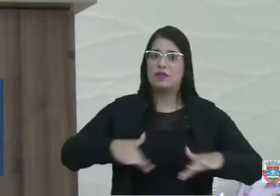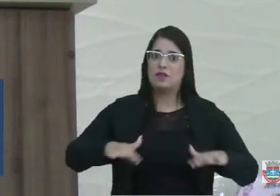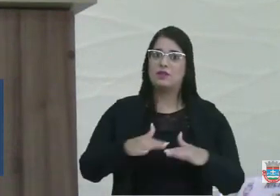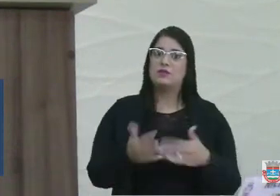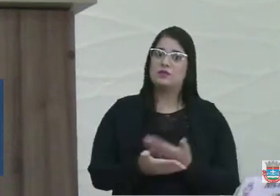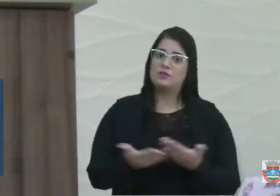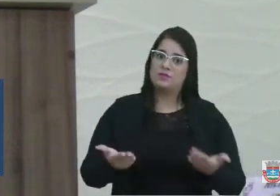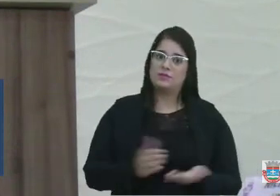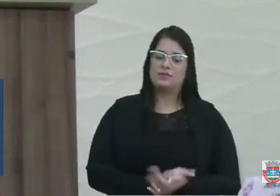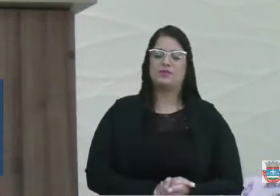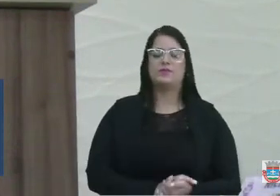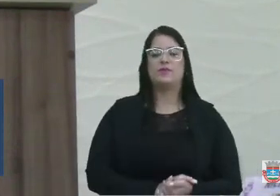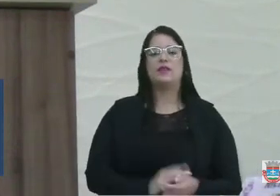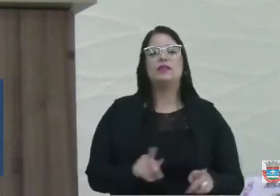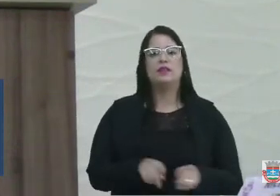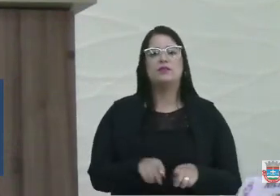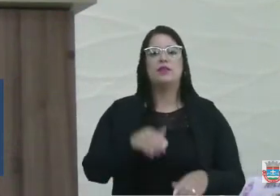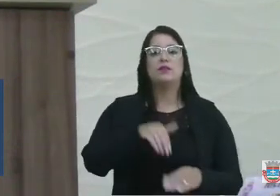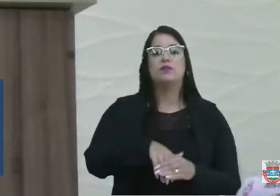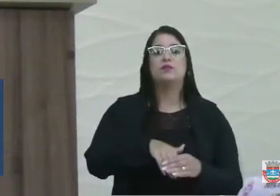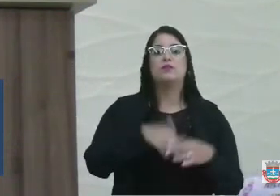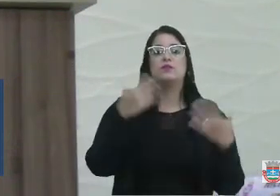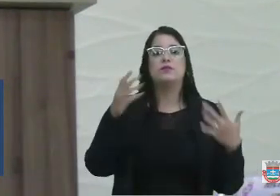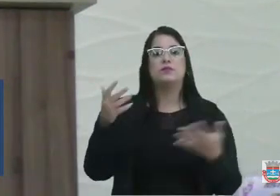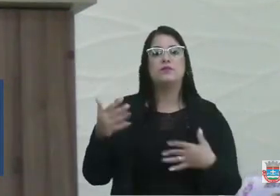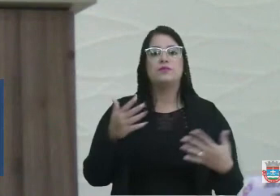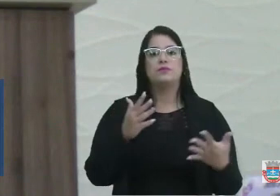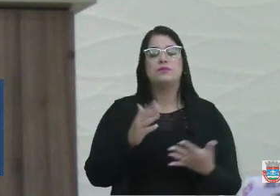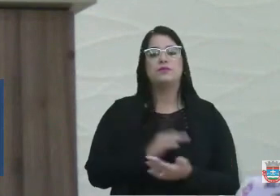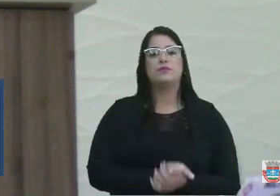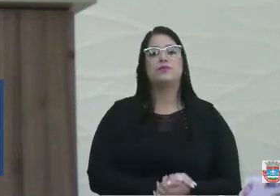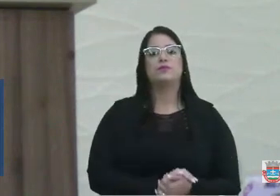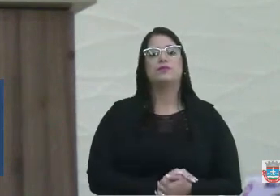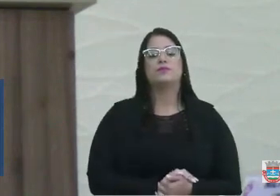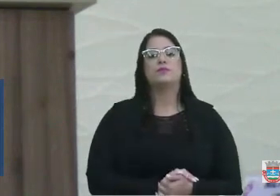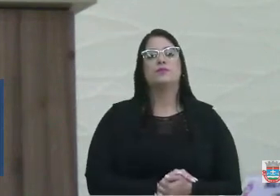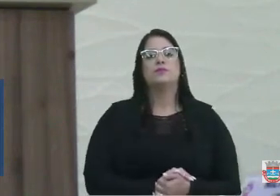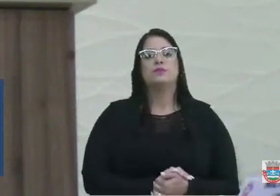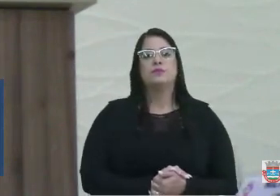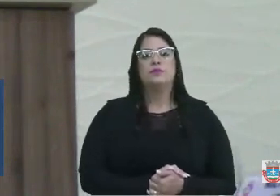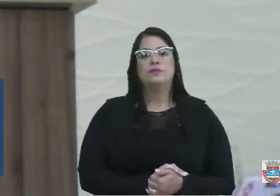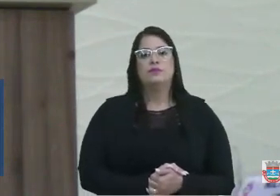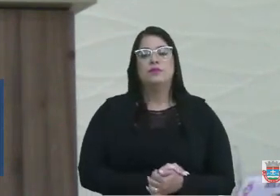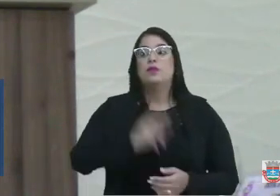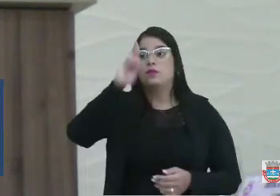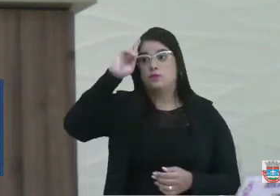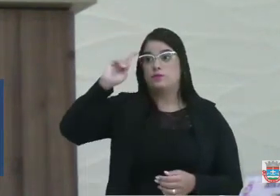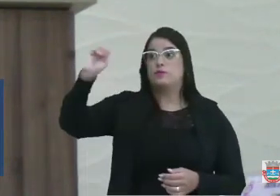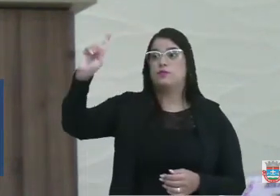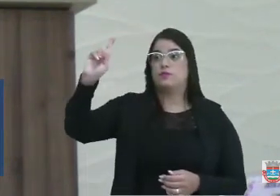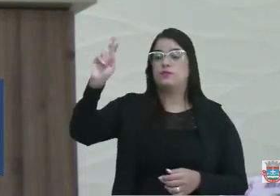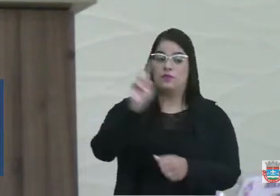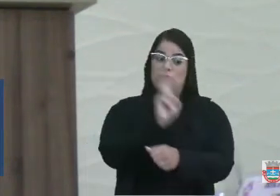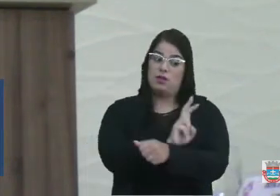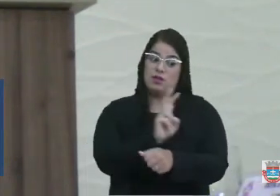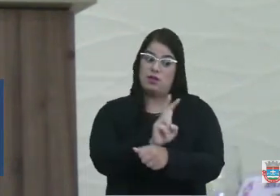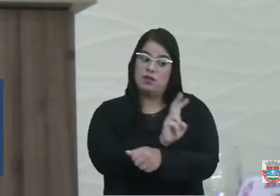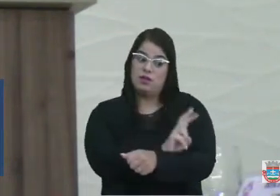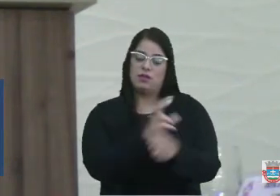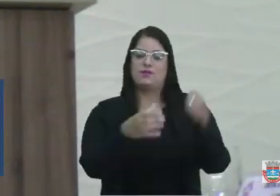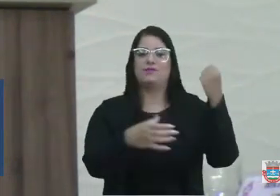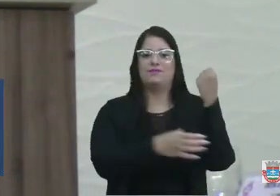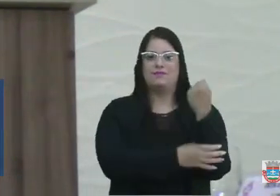E falar do voto de aplauso que coloquei ao nosso, aqui o chefe da Guarda Municipal do nosso